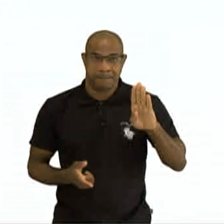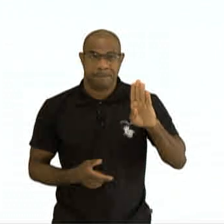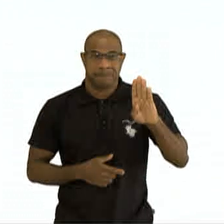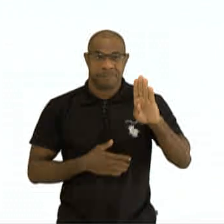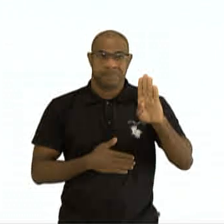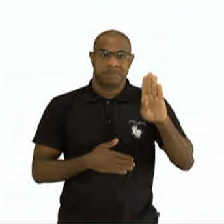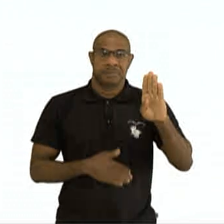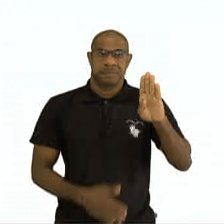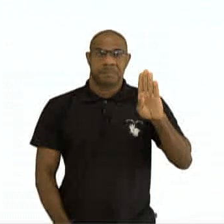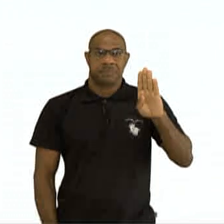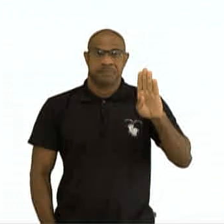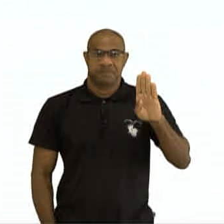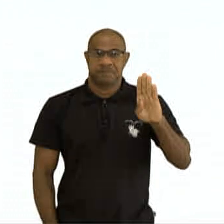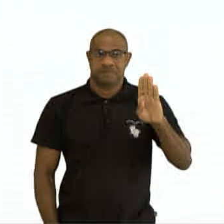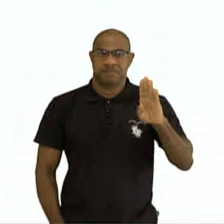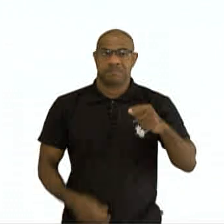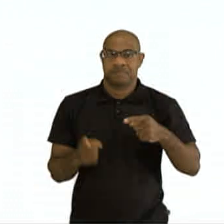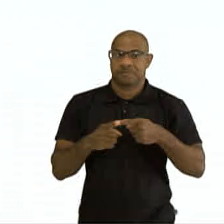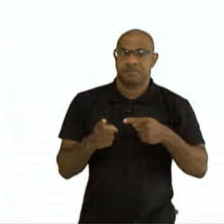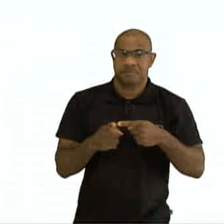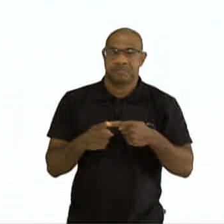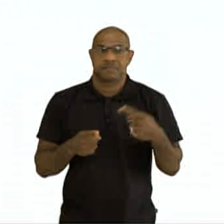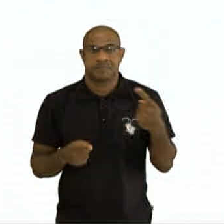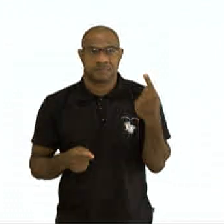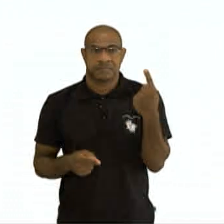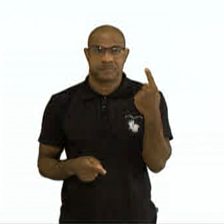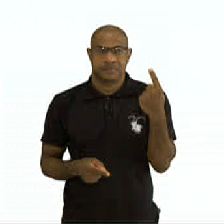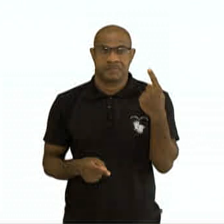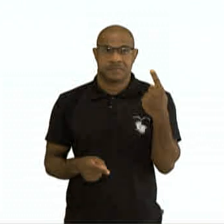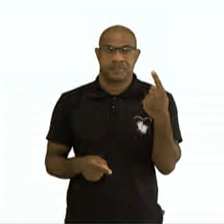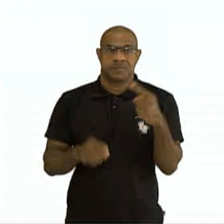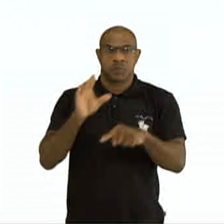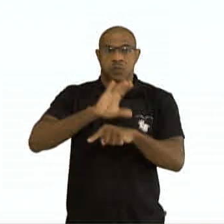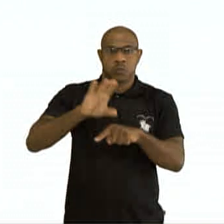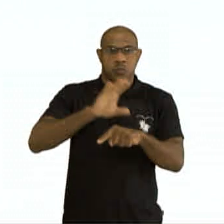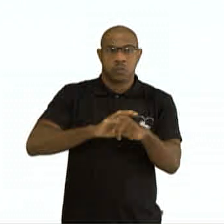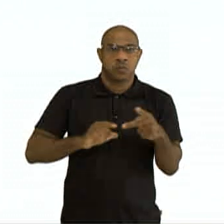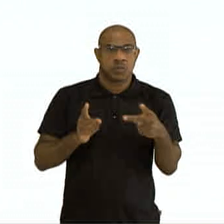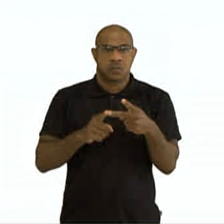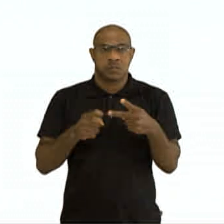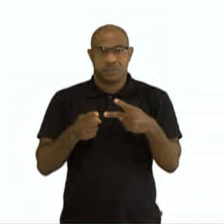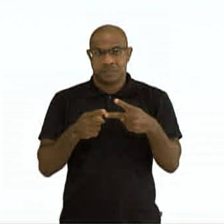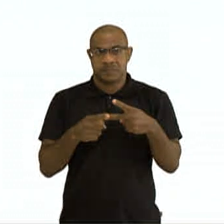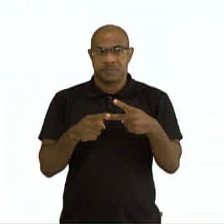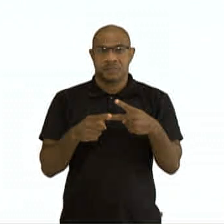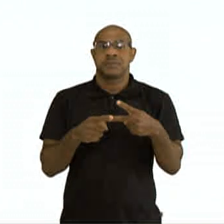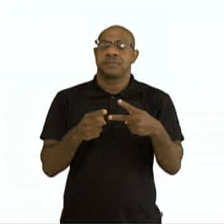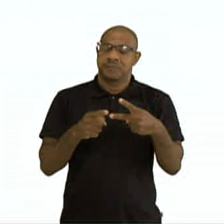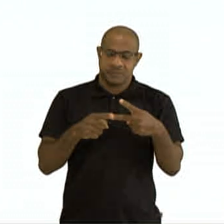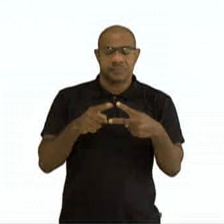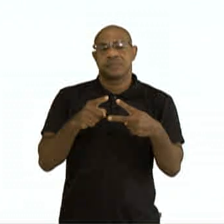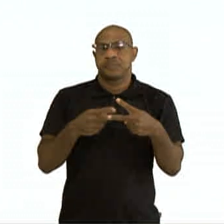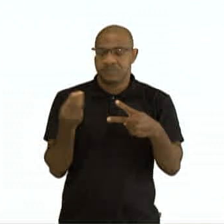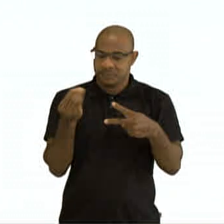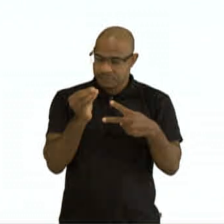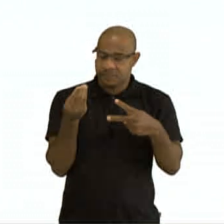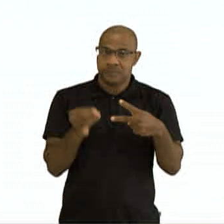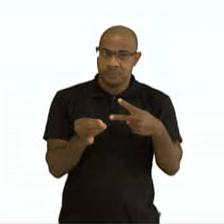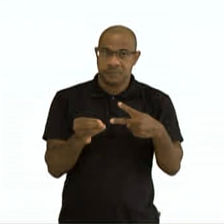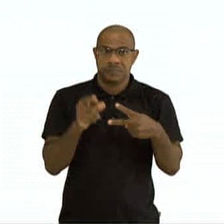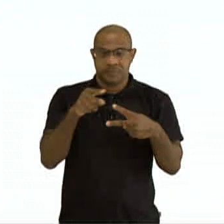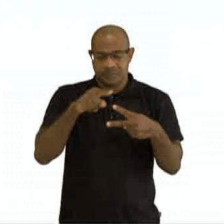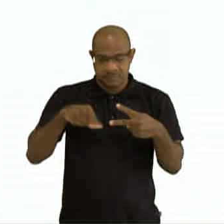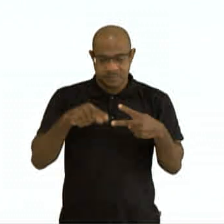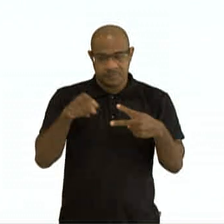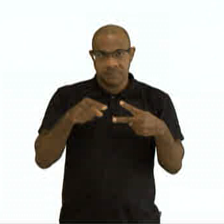é a course, pois ele oferece um curso, trips package, pois ele também oferece pacotes de